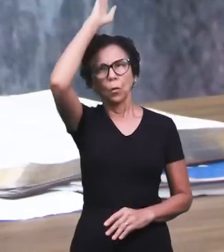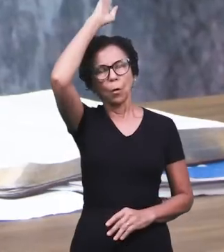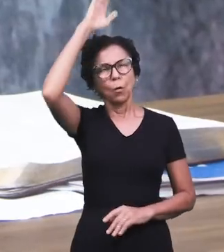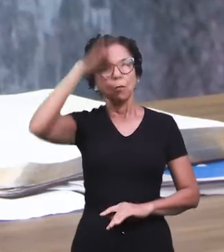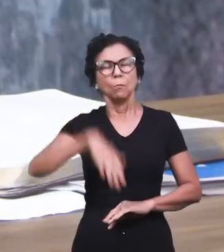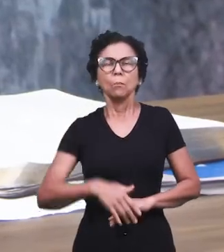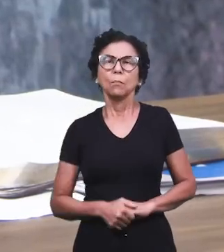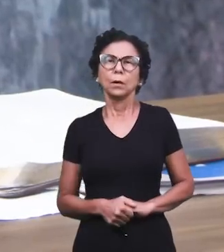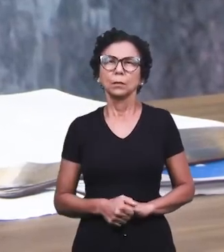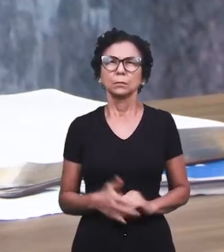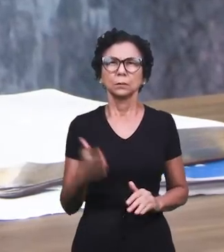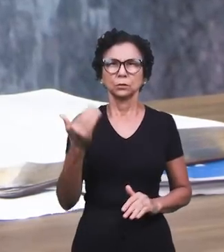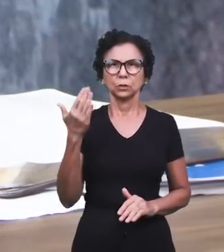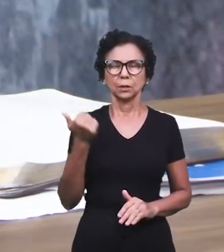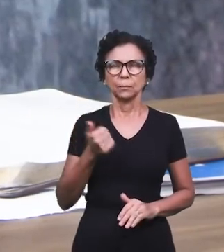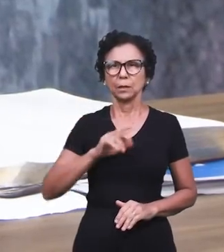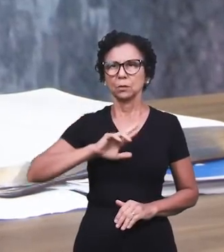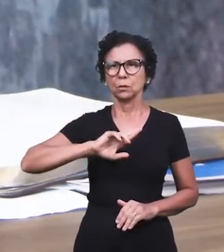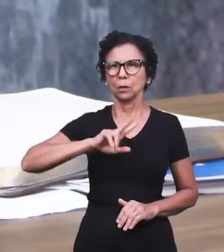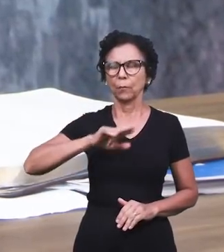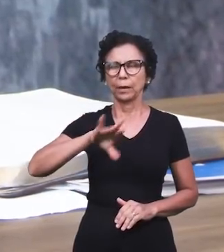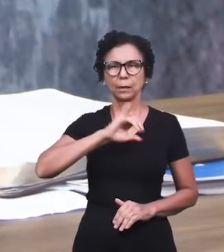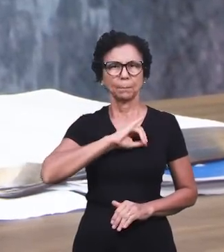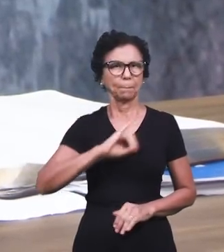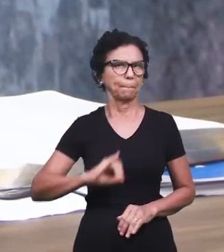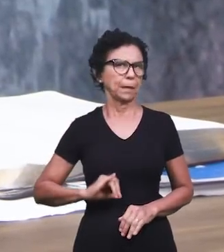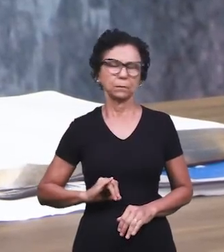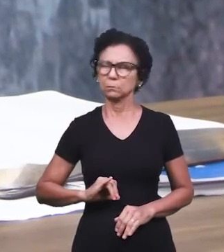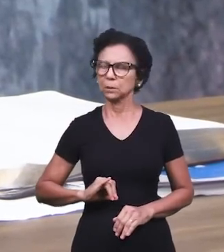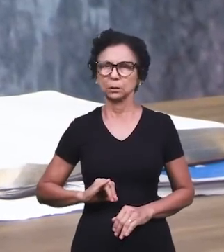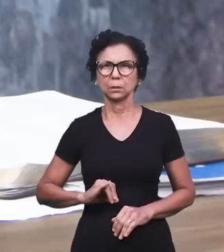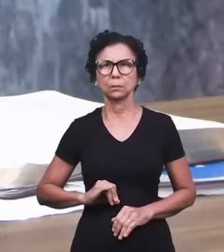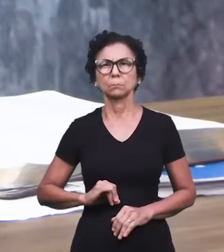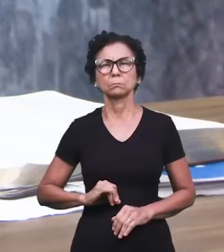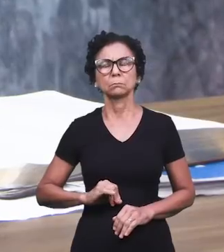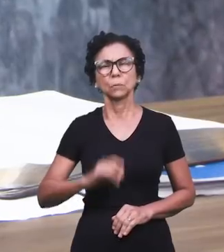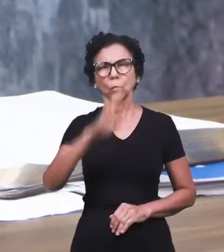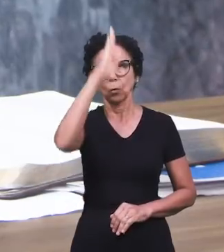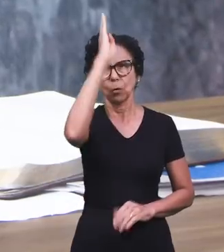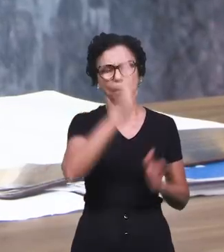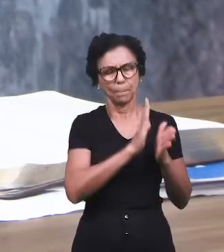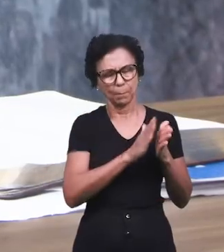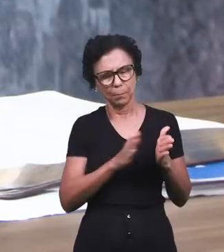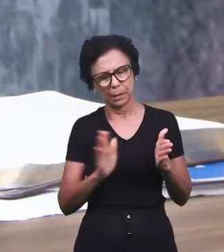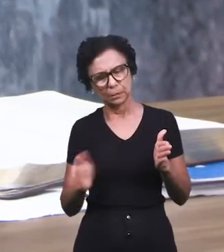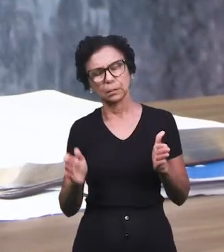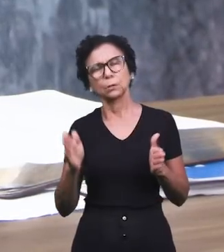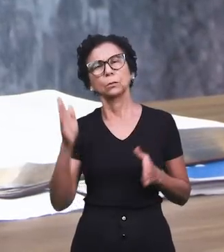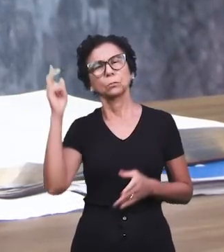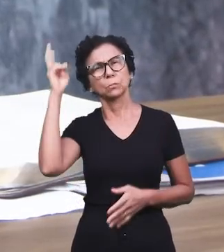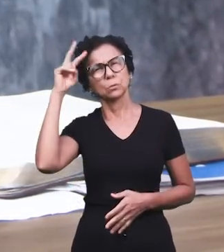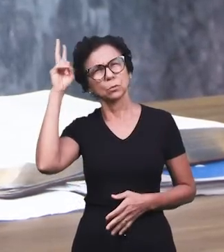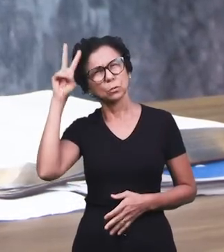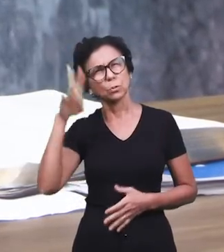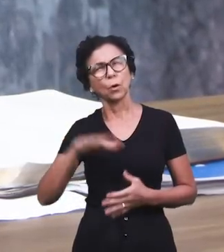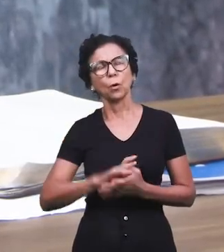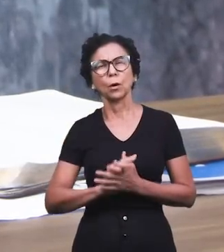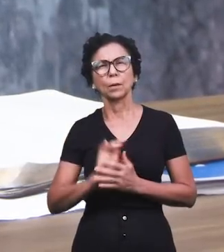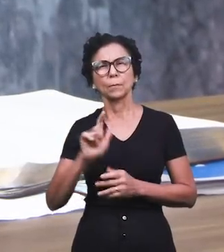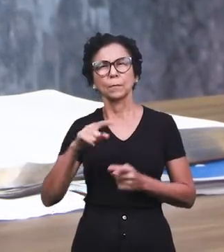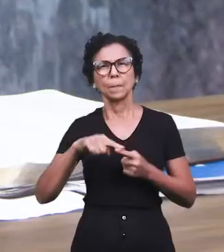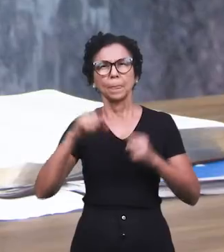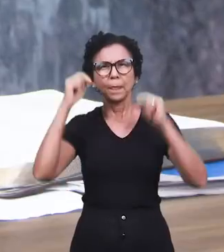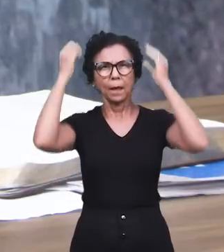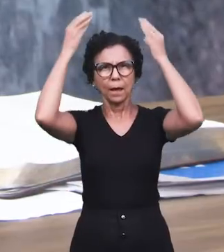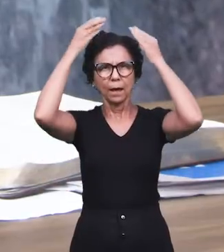sempre foi um império, propriamente dito, Roma teve várias fases da sua história, passou por uma monarquia, depois